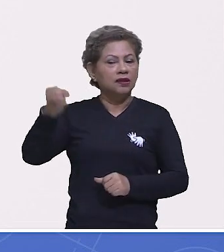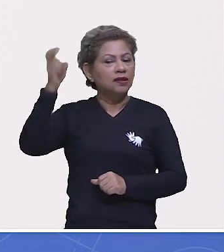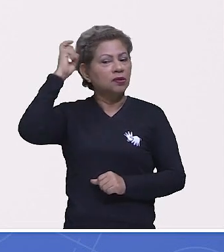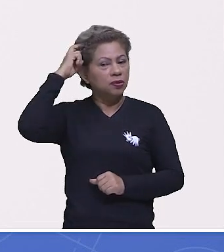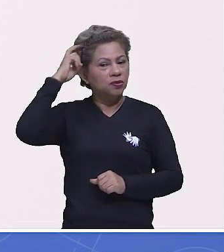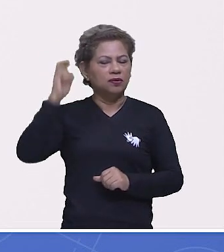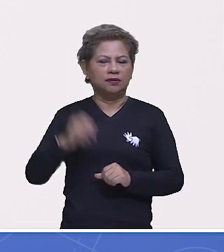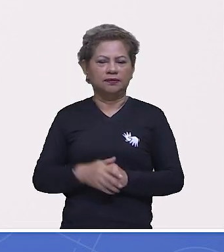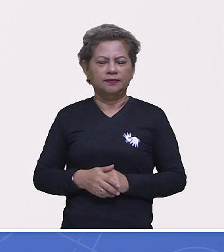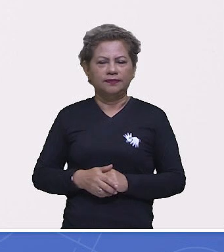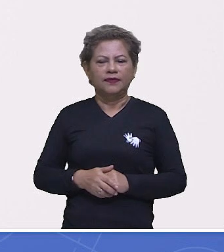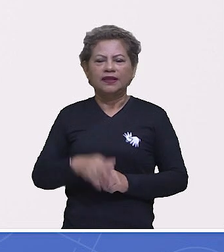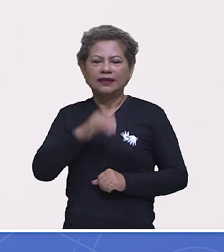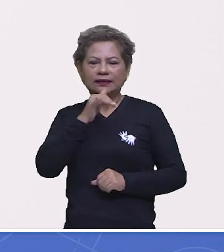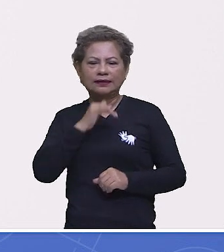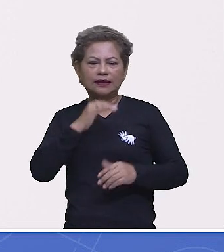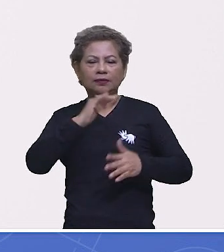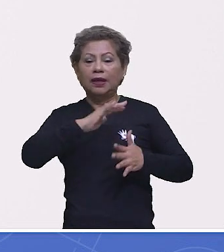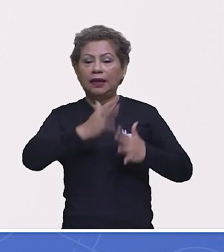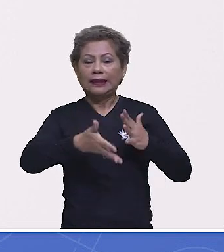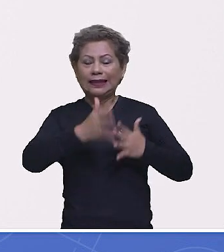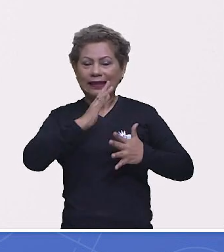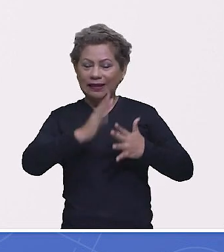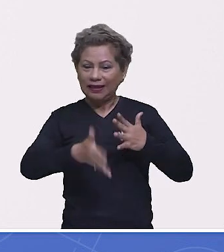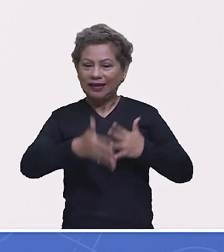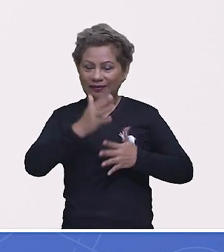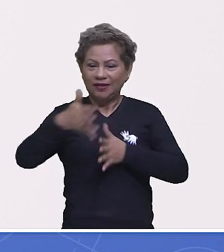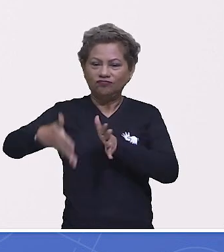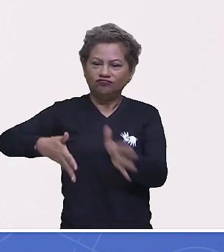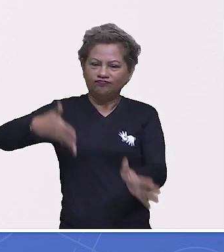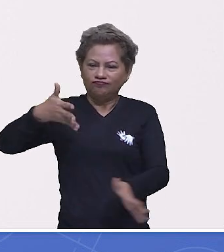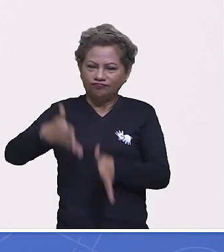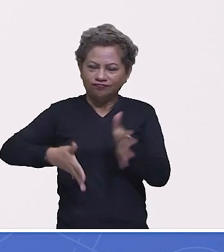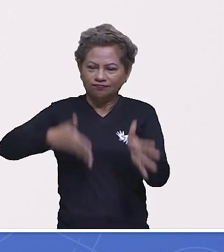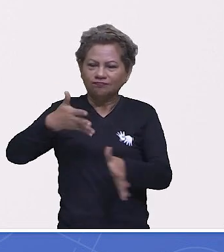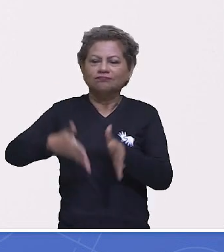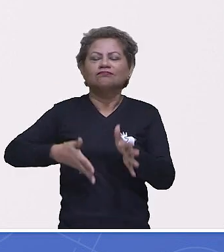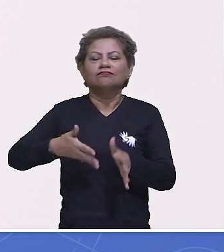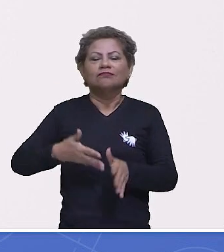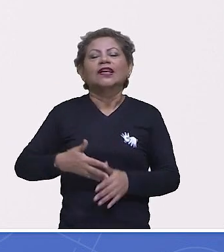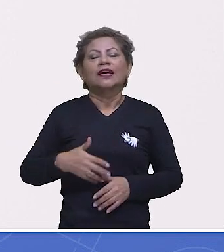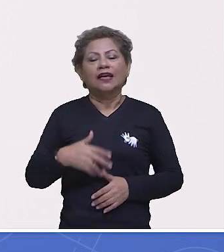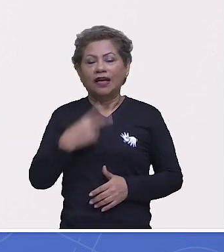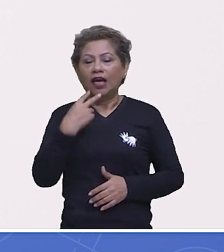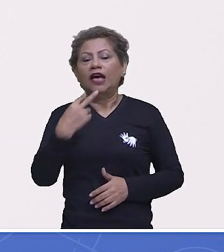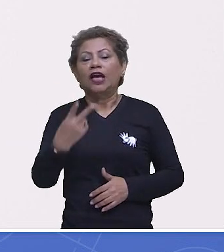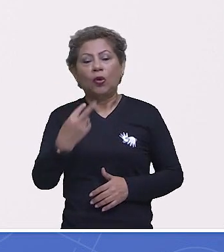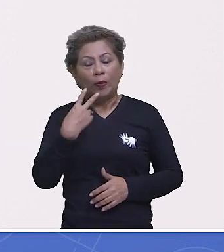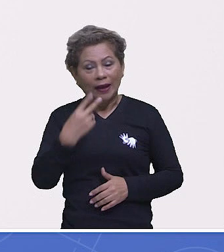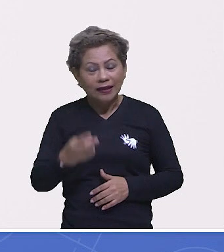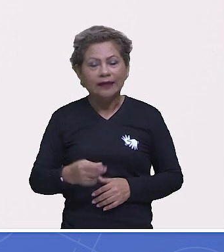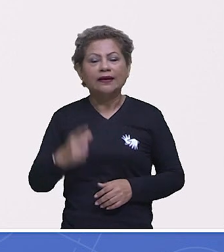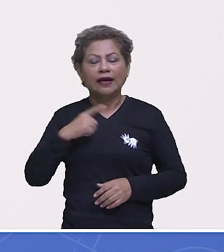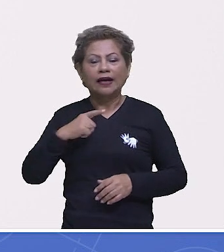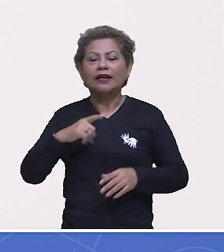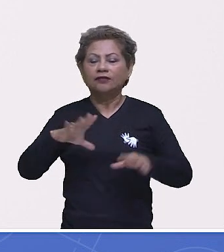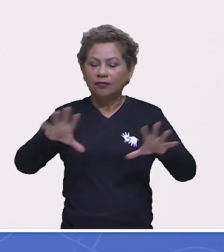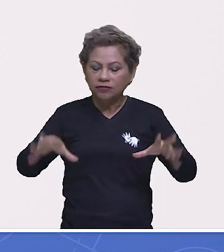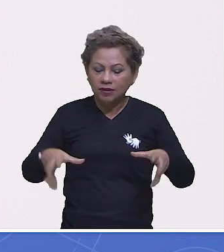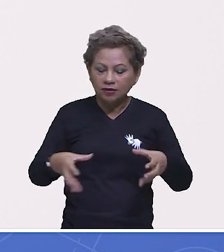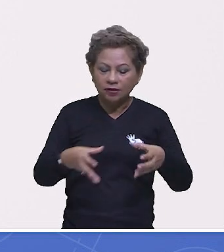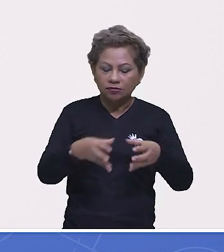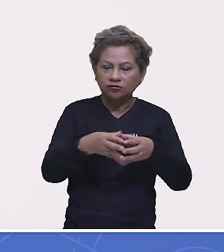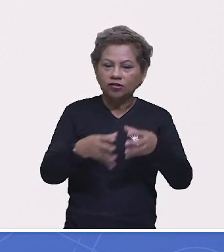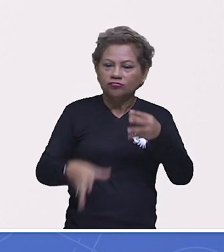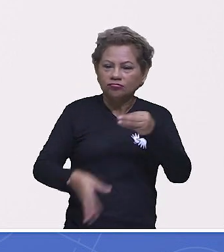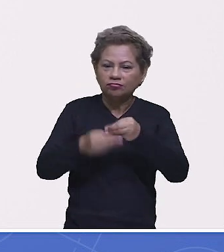A Libras, língua brasileira de sinais, é um idioma, ou seja, possui um conjunto ordenado de símbolos